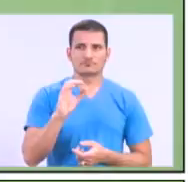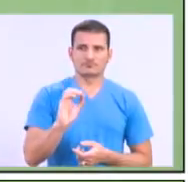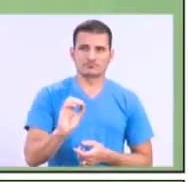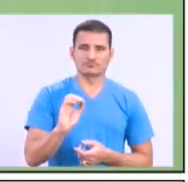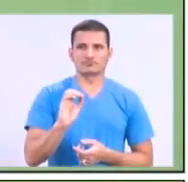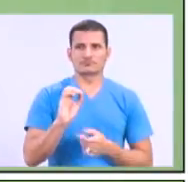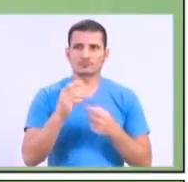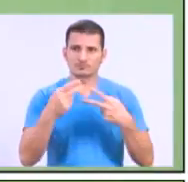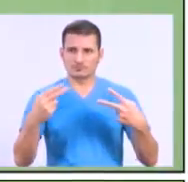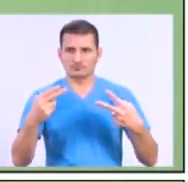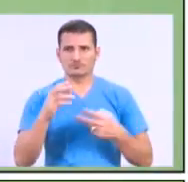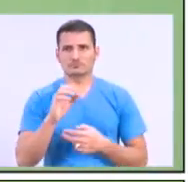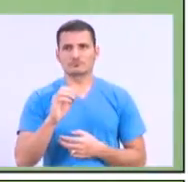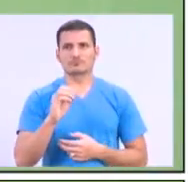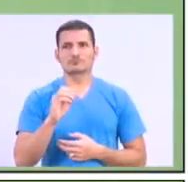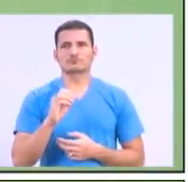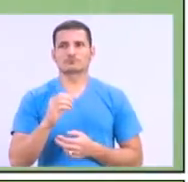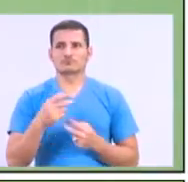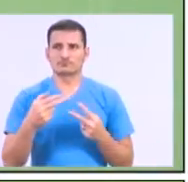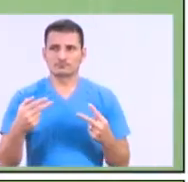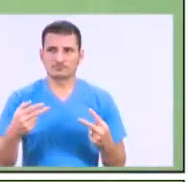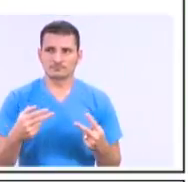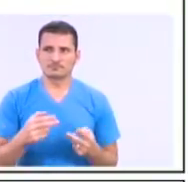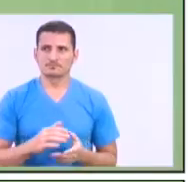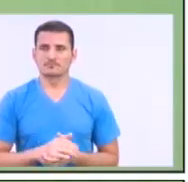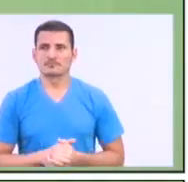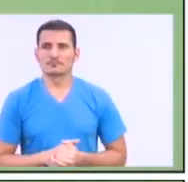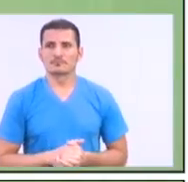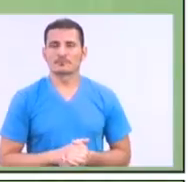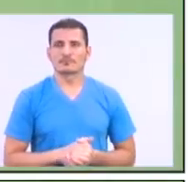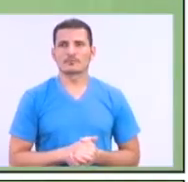objeto, né? Você pode trabalhar com objeto também em PHP.